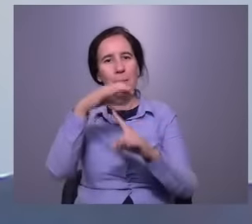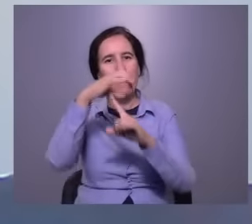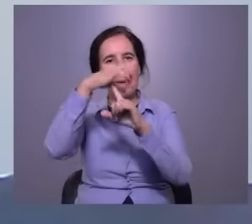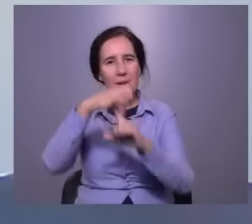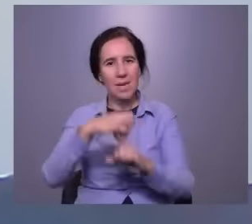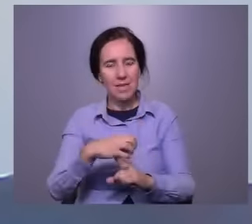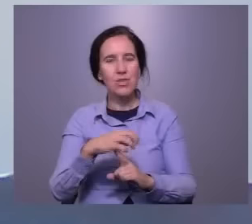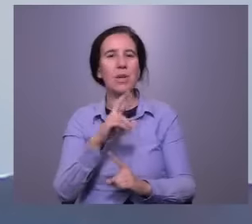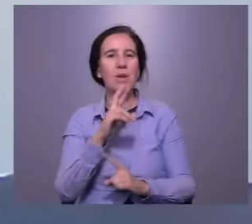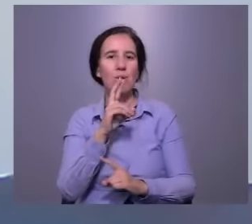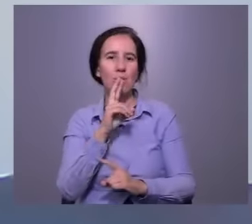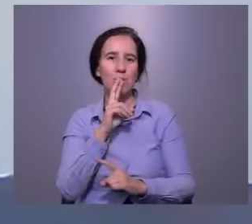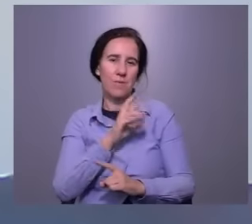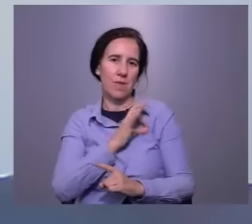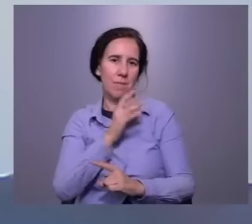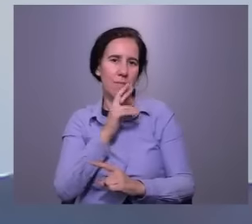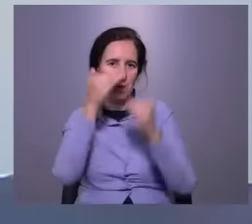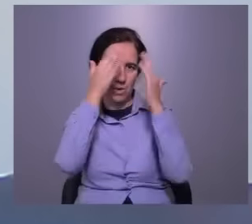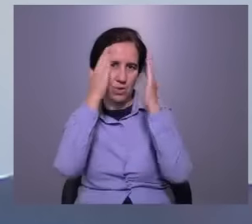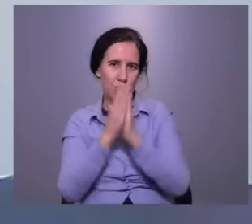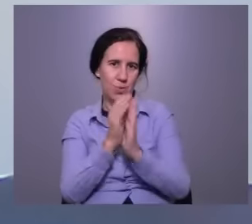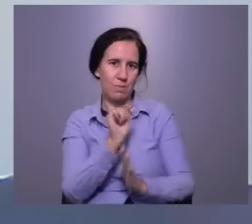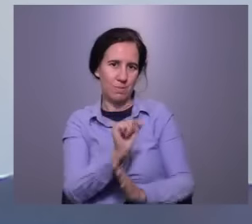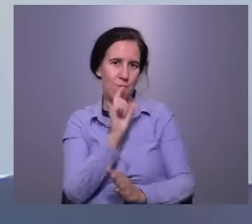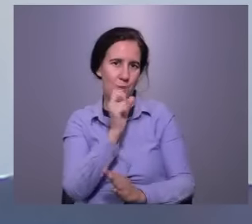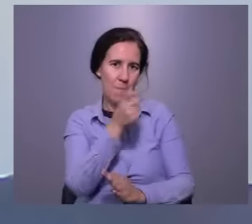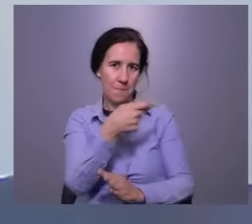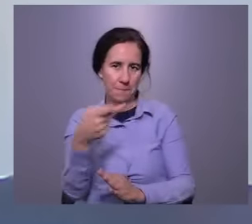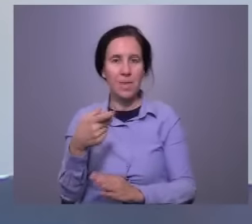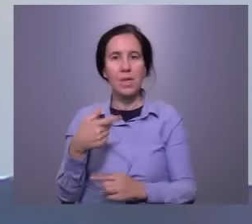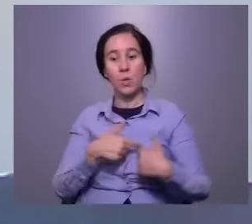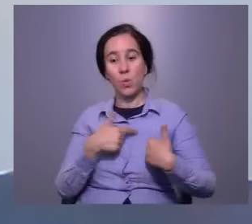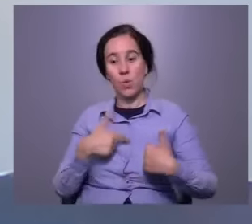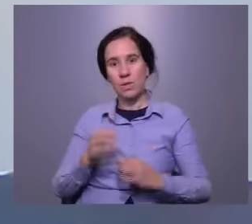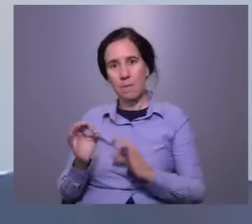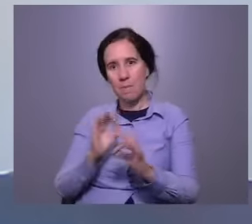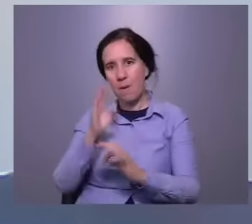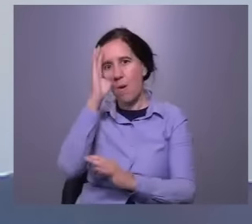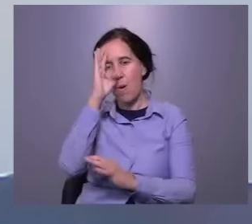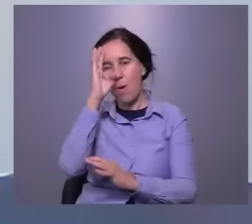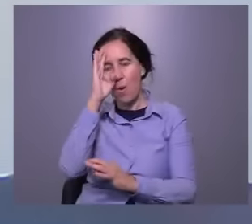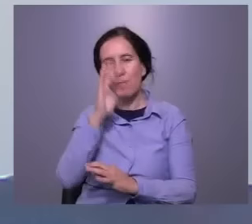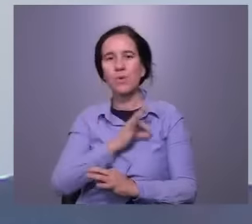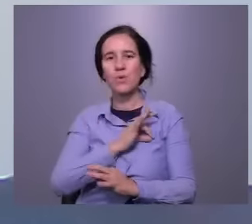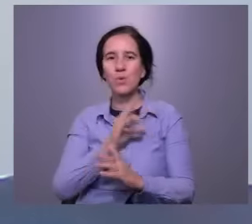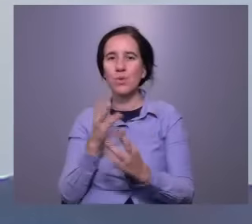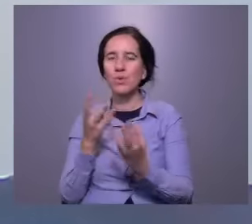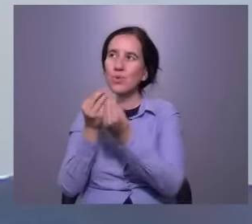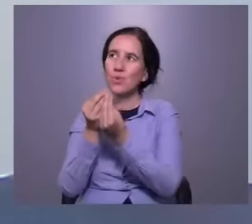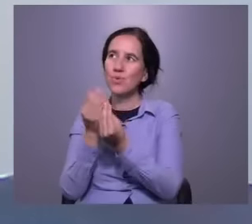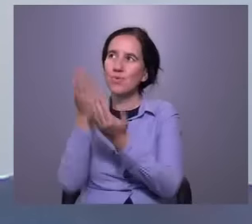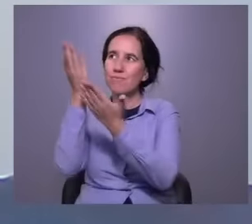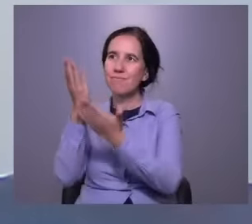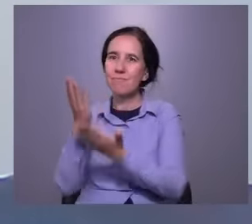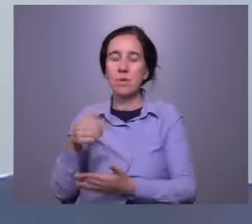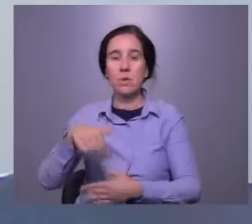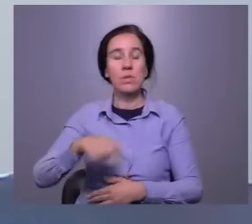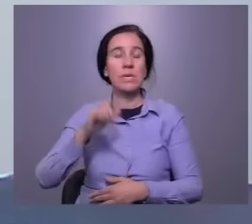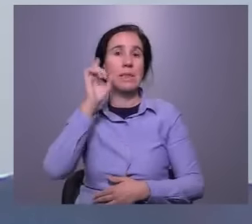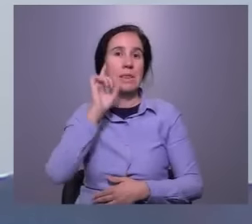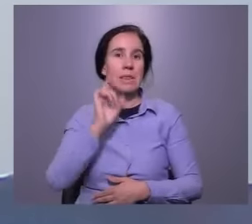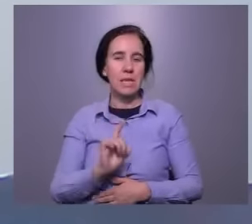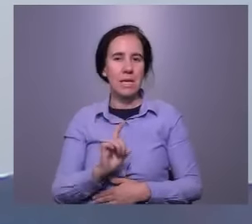que vem em peregrinação nacional e que tive a oportunidade de encontrar à entrada do recinto de oração, o